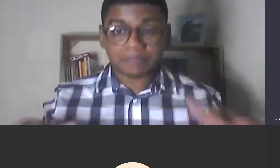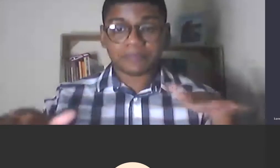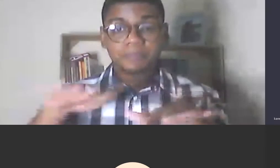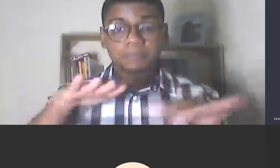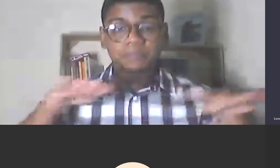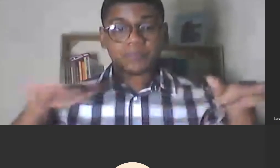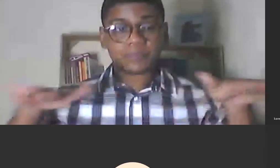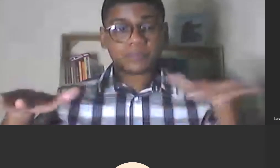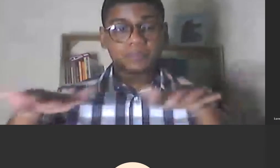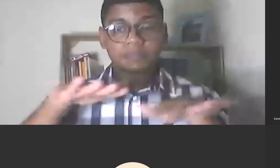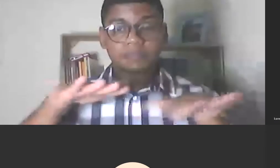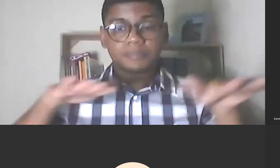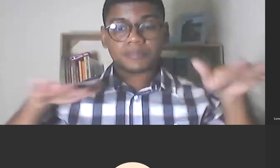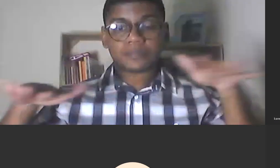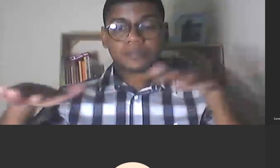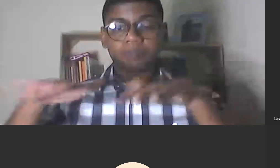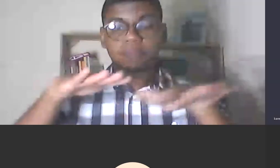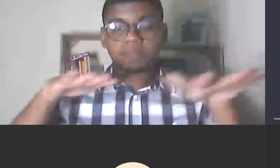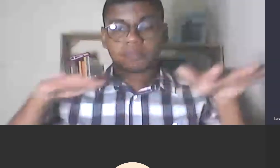Vai lá.